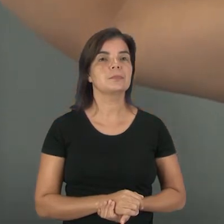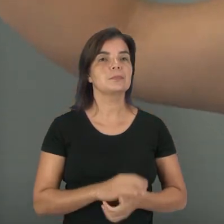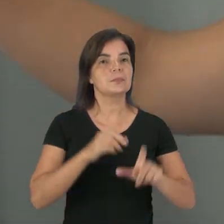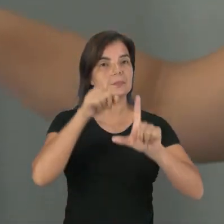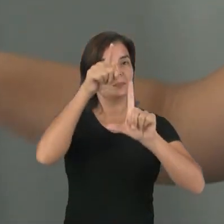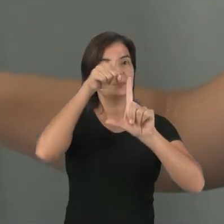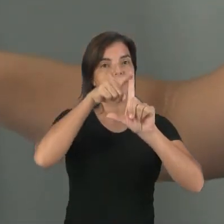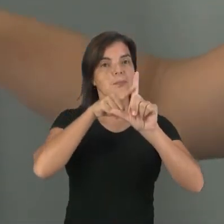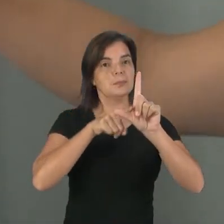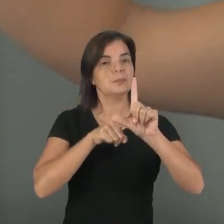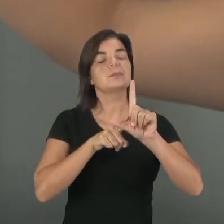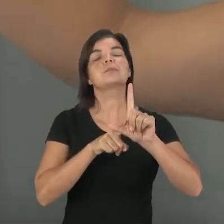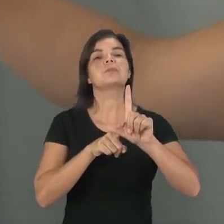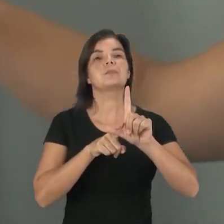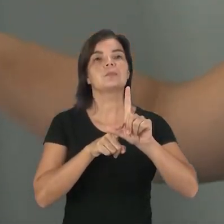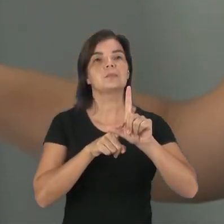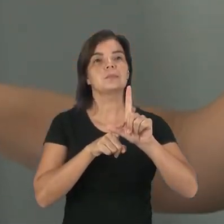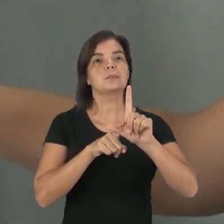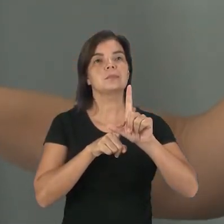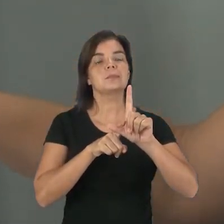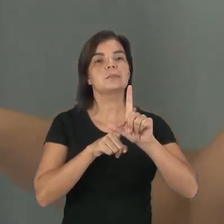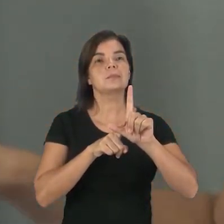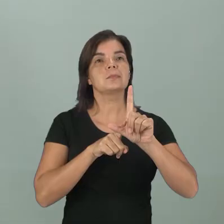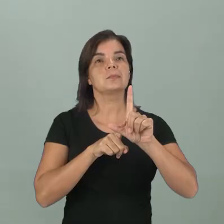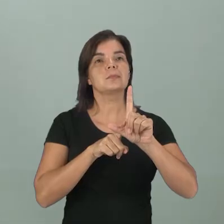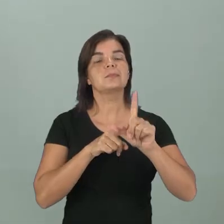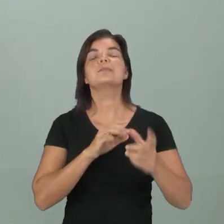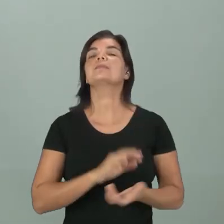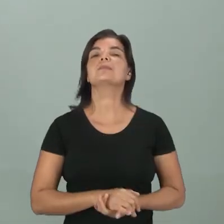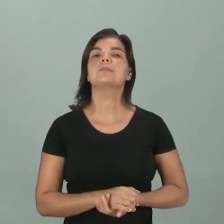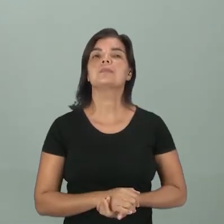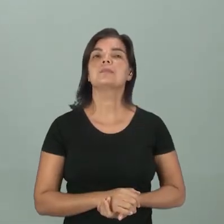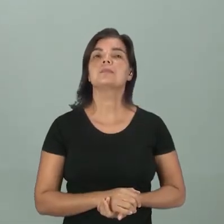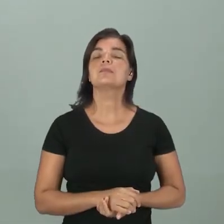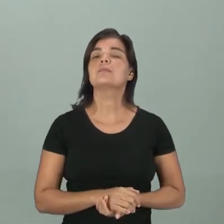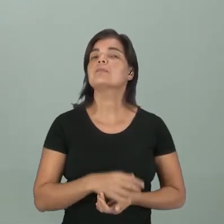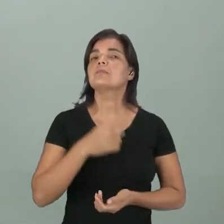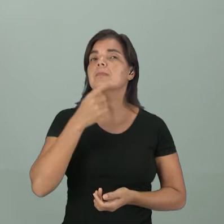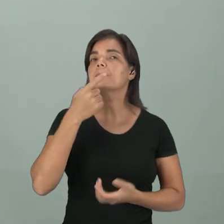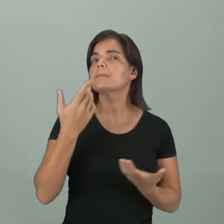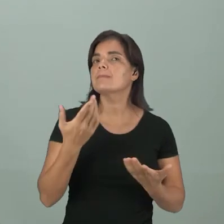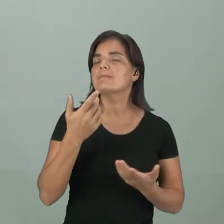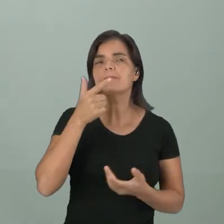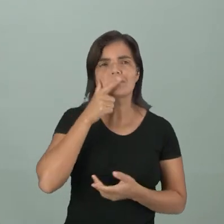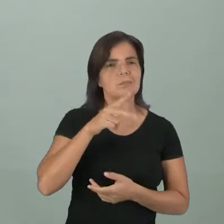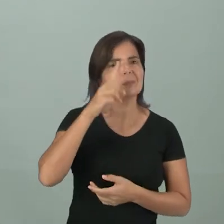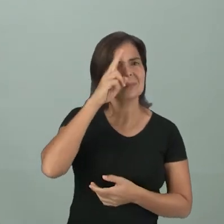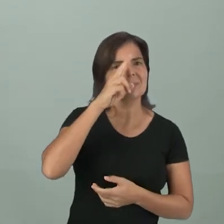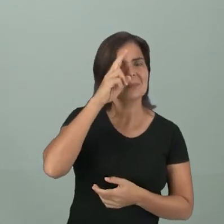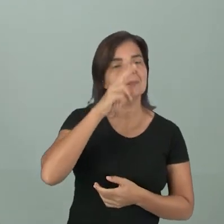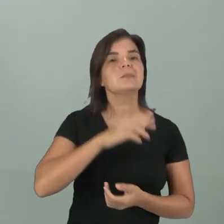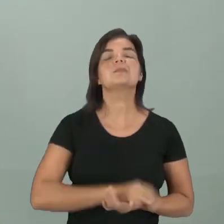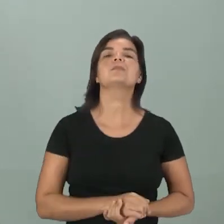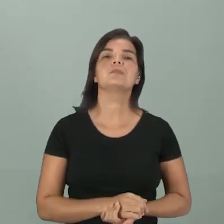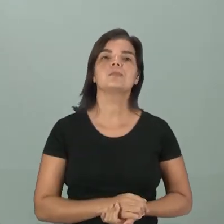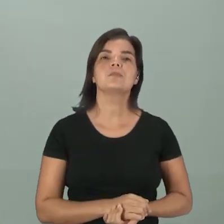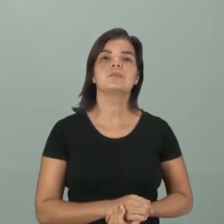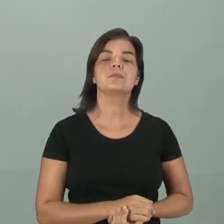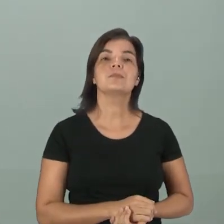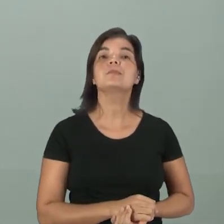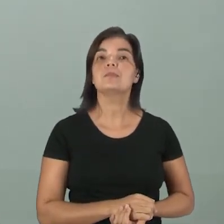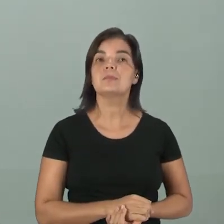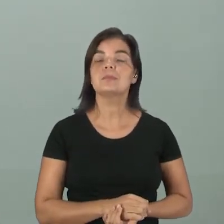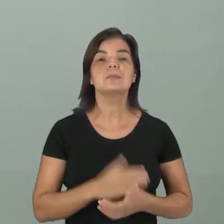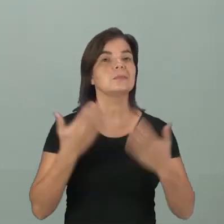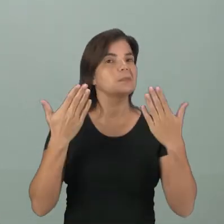na vertical, uma linha em pé. E nessa linha, o que aparece nela? Vocês conseguem lembrar? Isso,